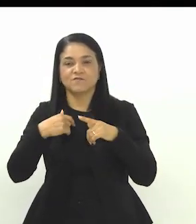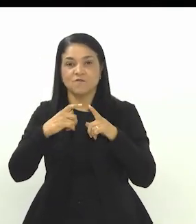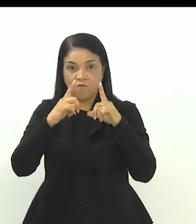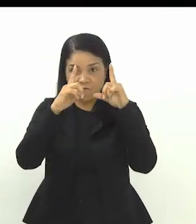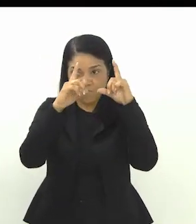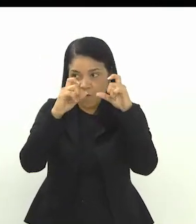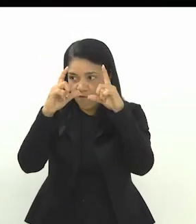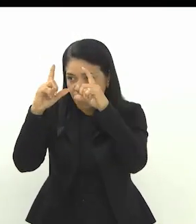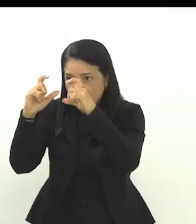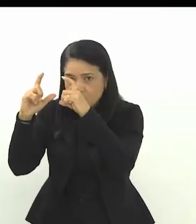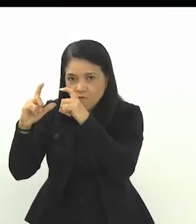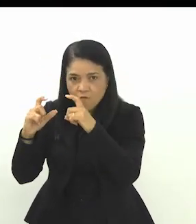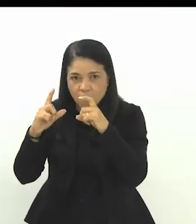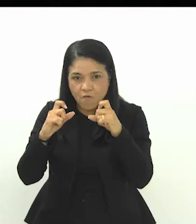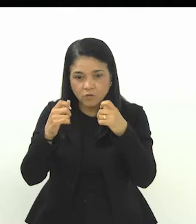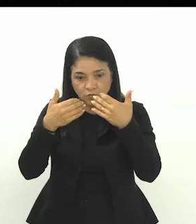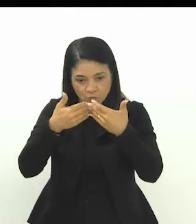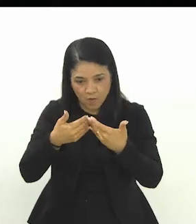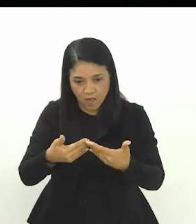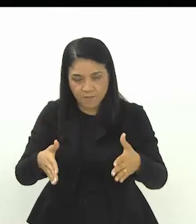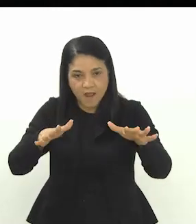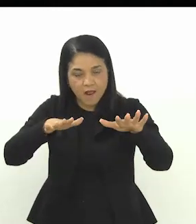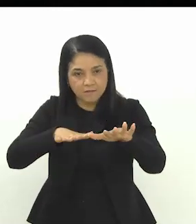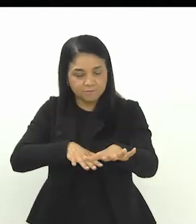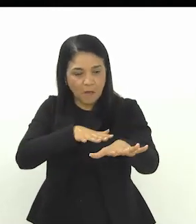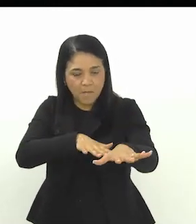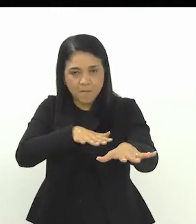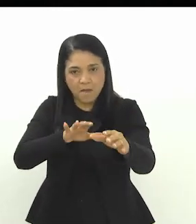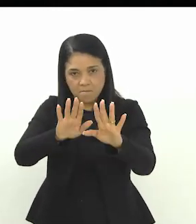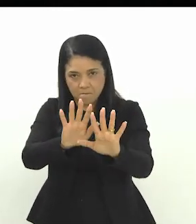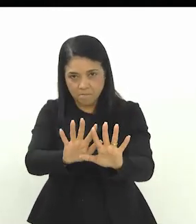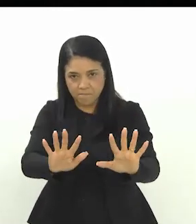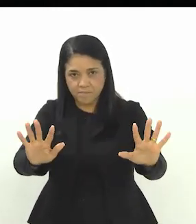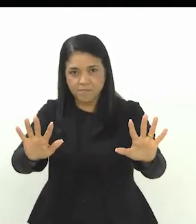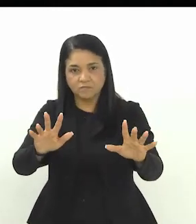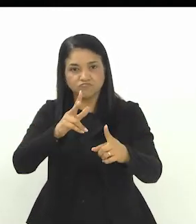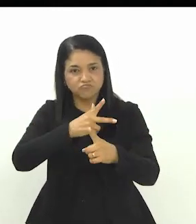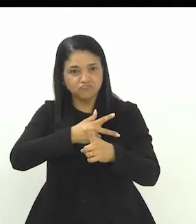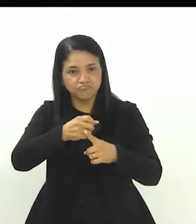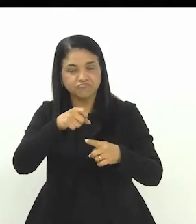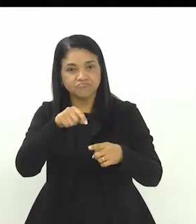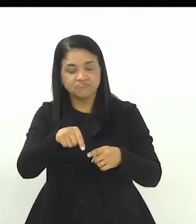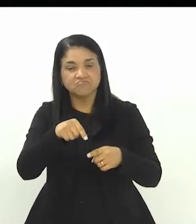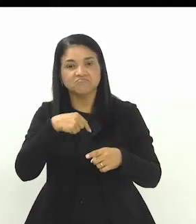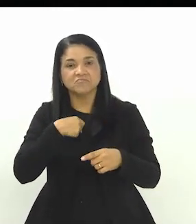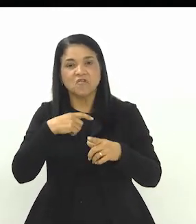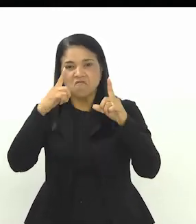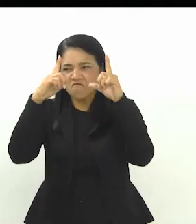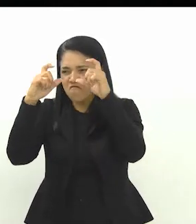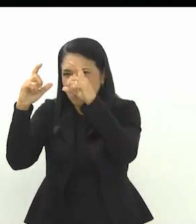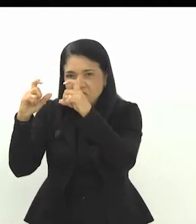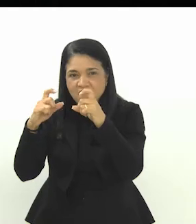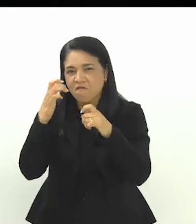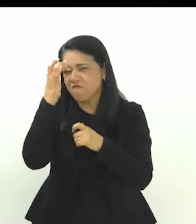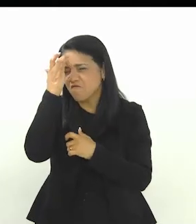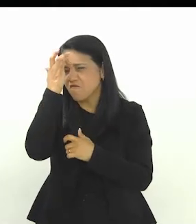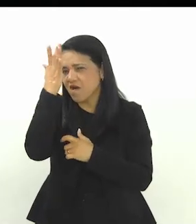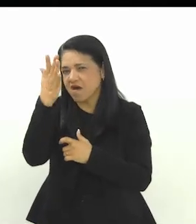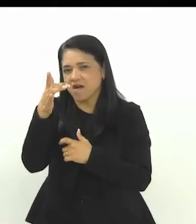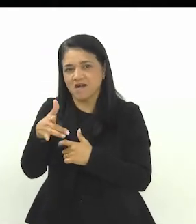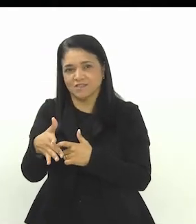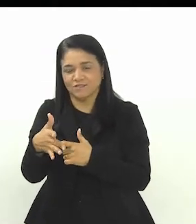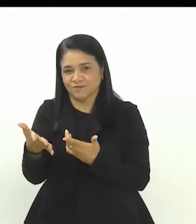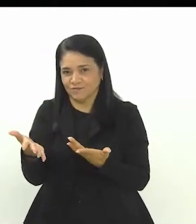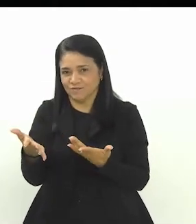né? As fotos, se você pegar as fotos do Abre-Alas daquele campeonato, acho que até para o fotógrafo era fácil,